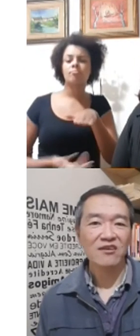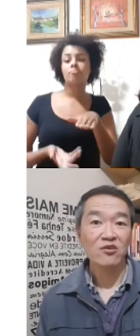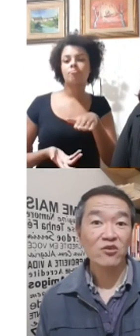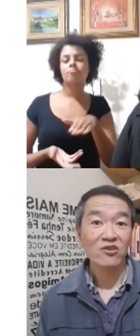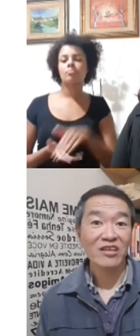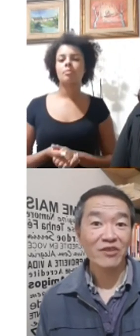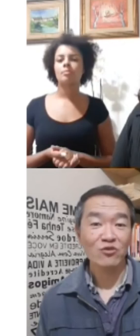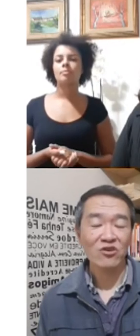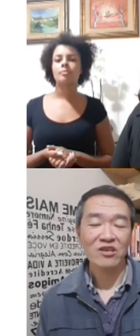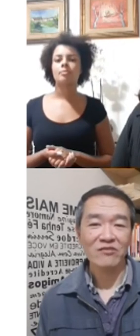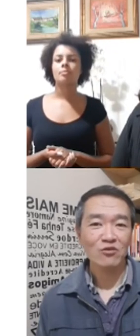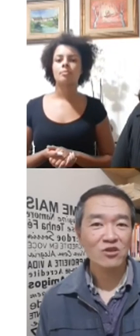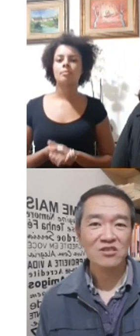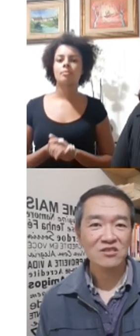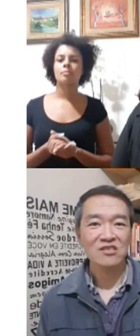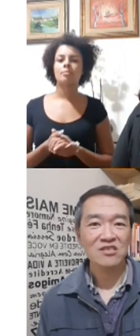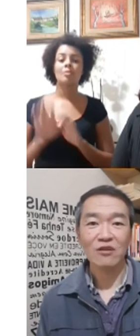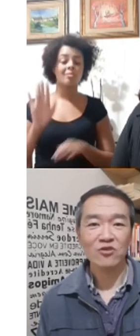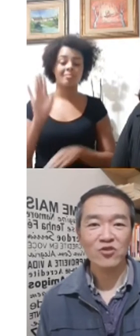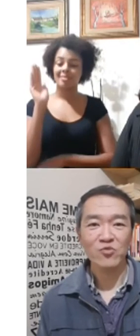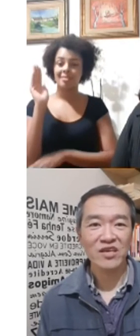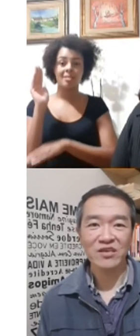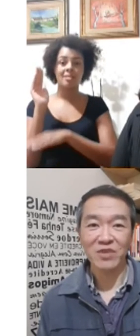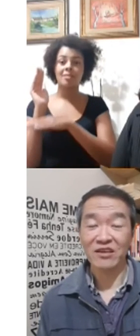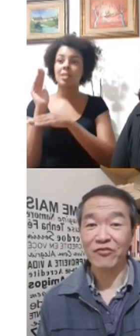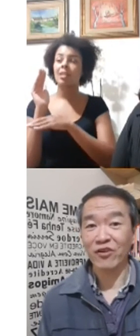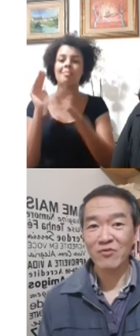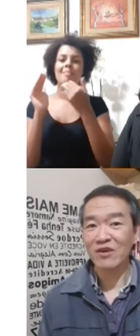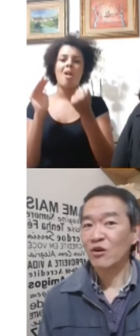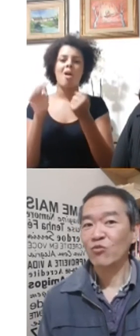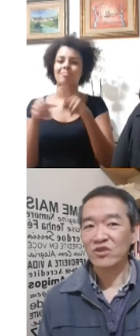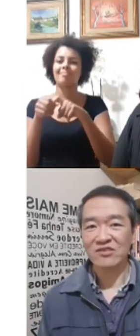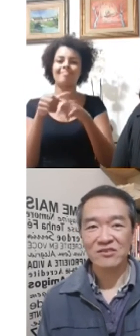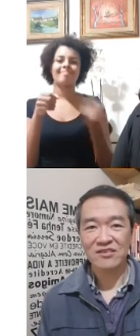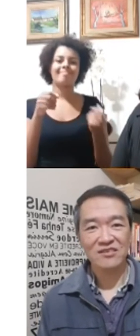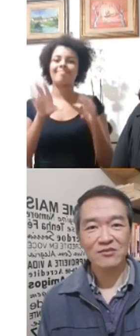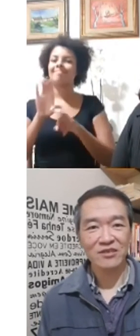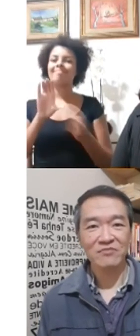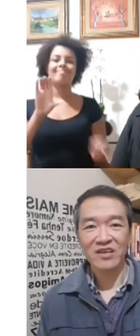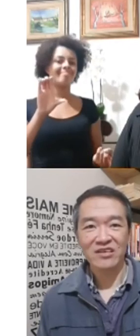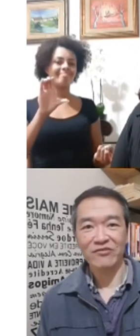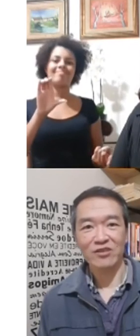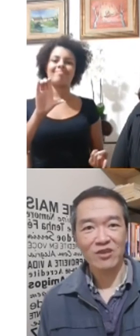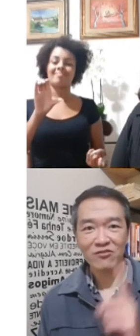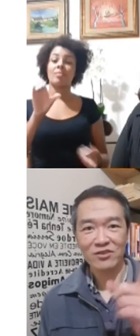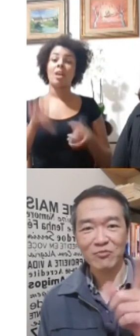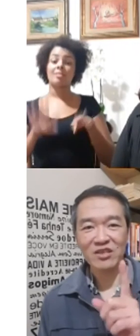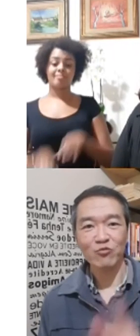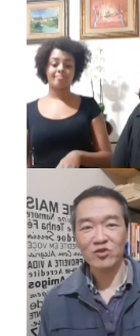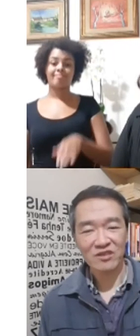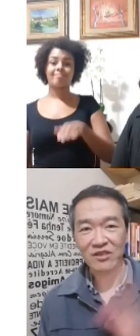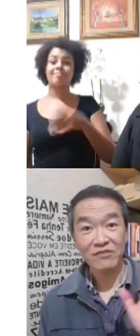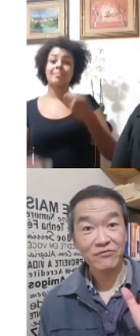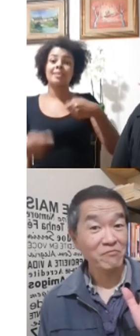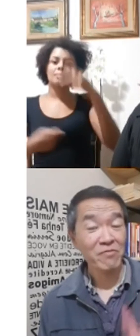que o elevador te dá autonomia e plataforma muitas vezes não, né? Que elevador é só você